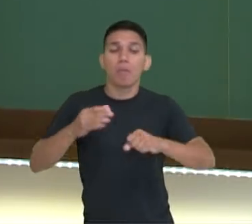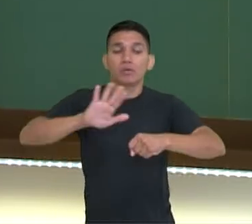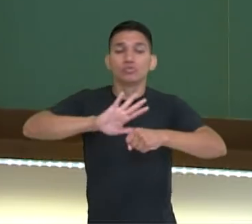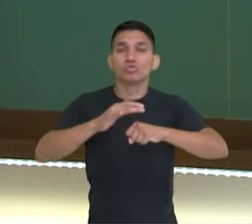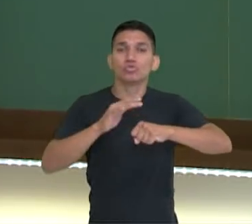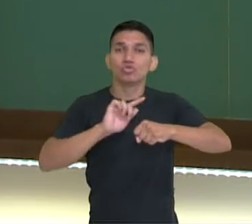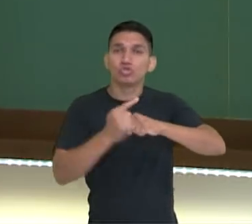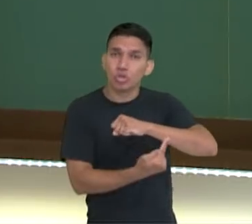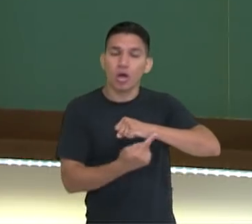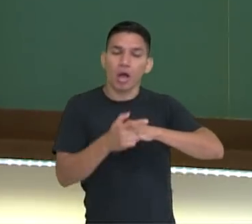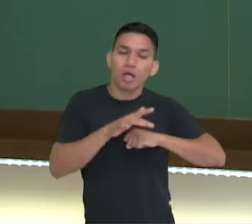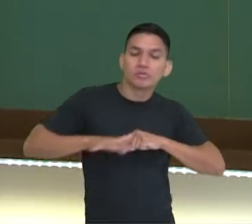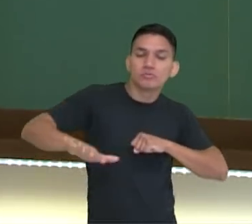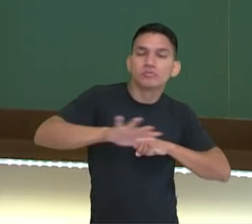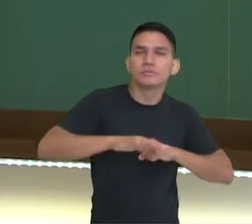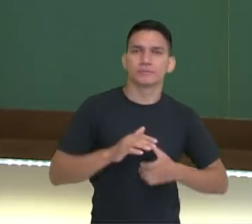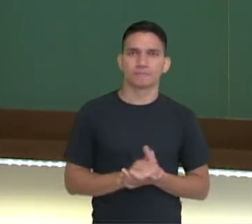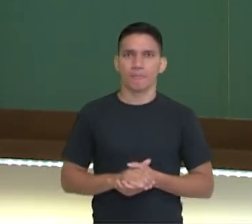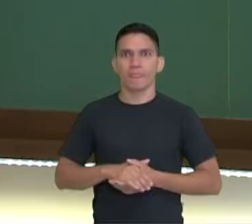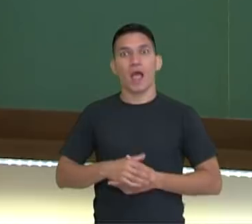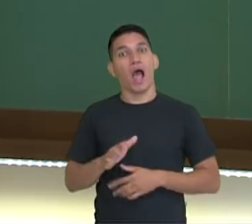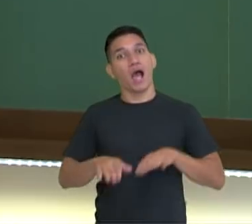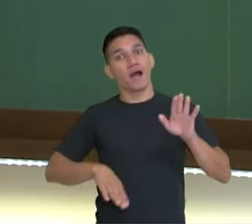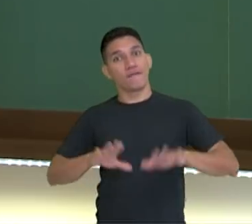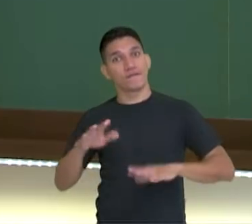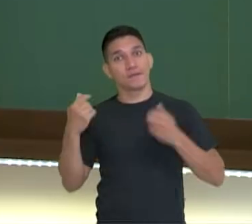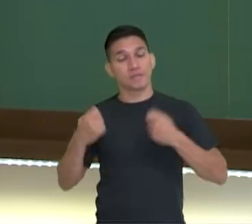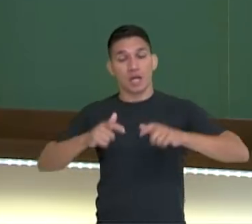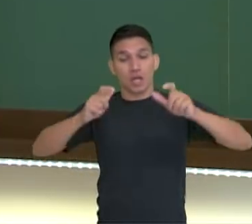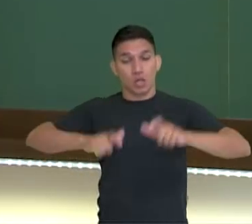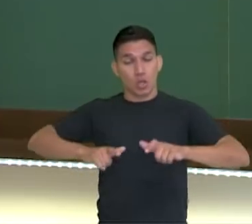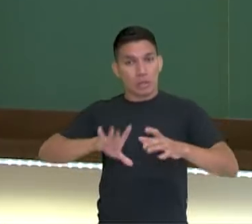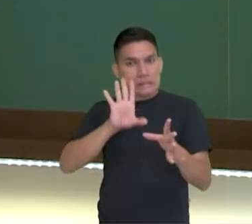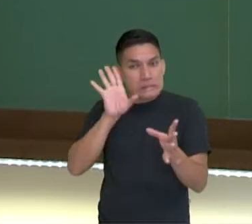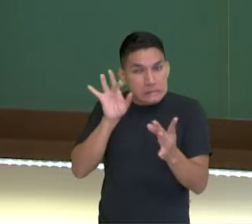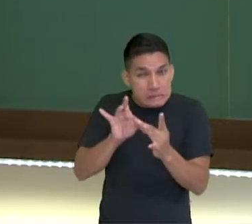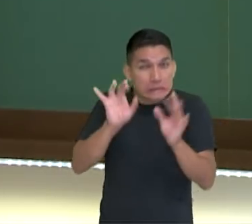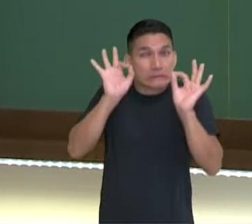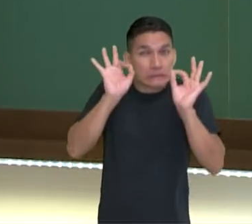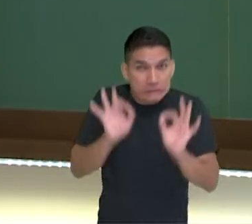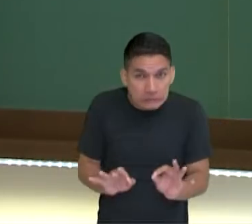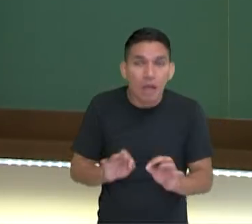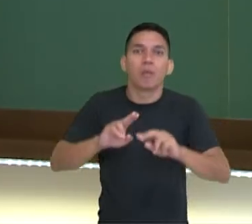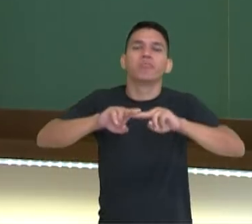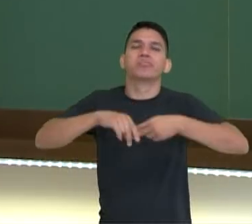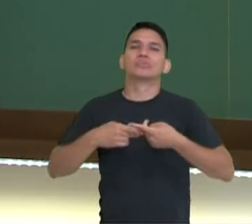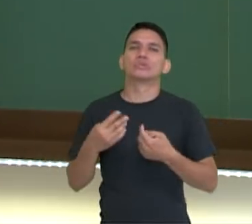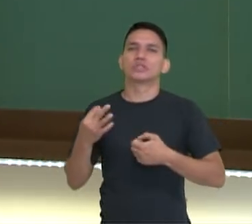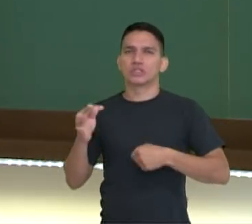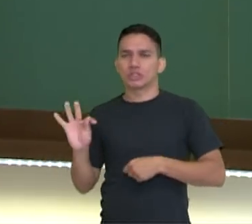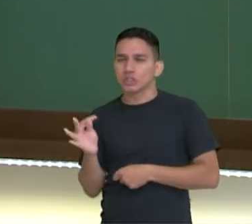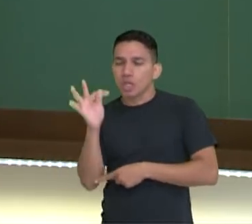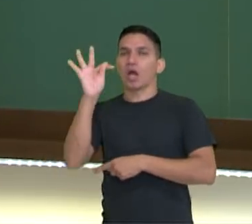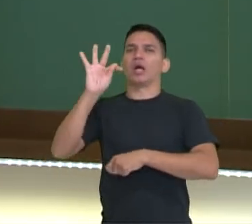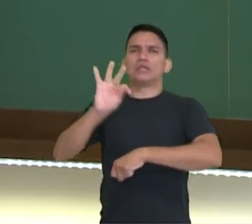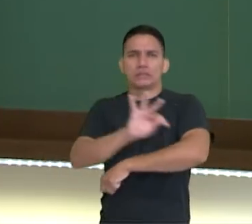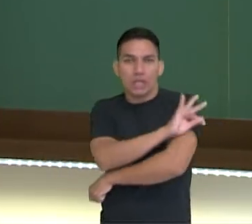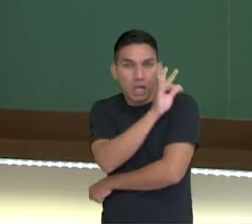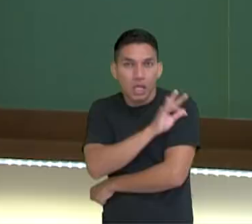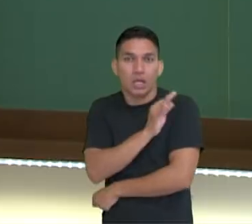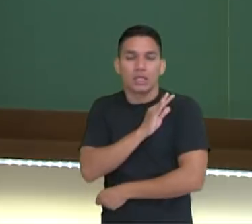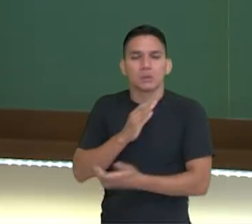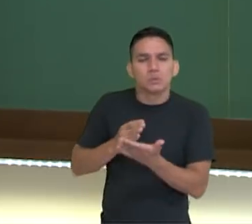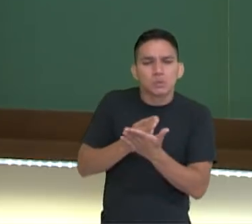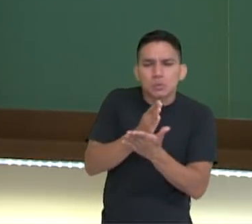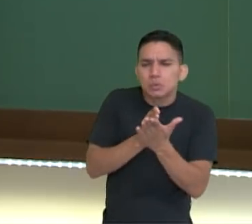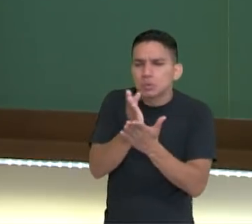vezes a localização tem de ser mais precisa e segura, por isso foi necessário desenvolver direções intermediárias,